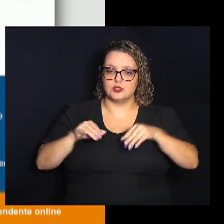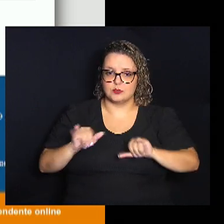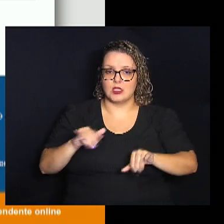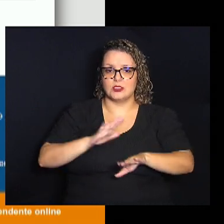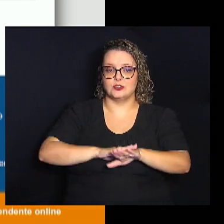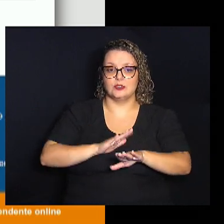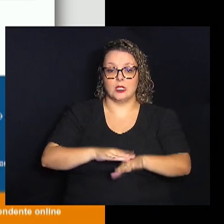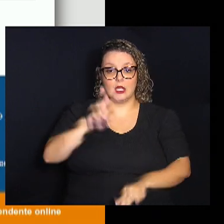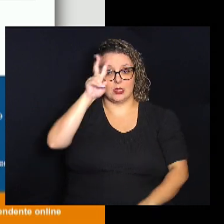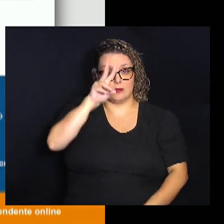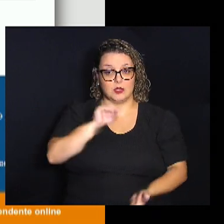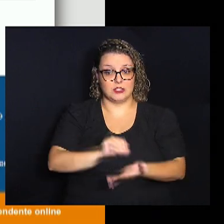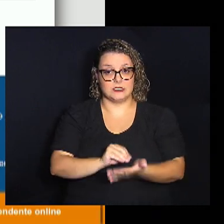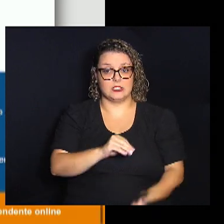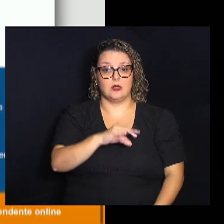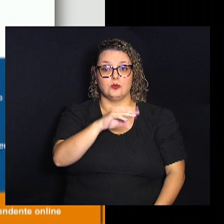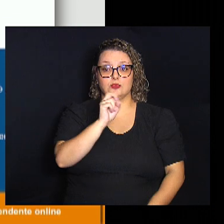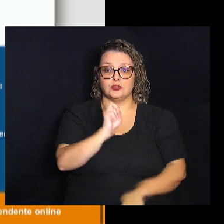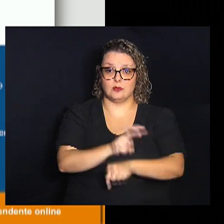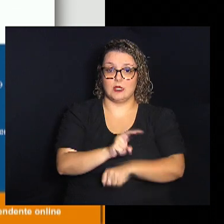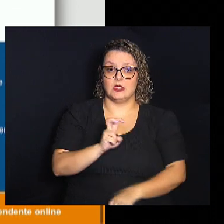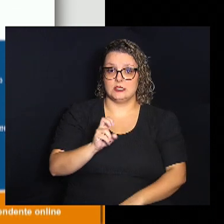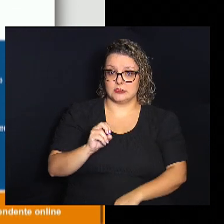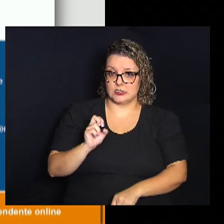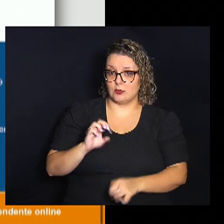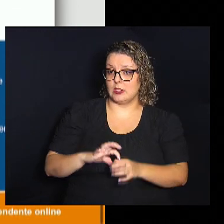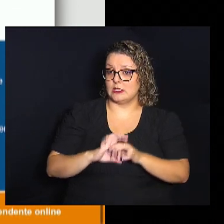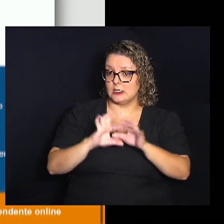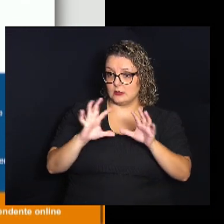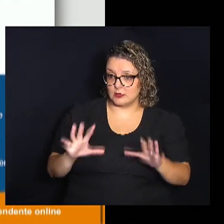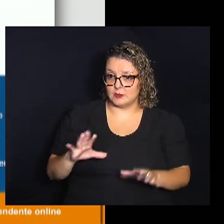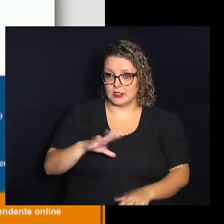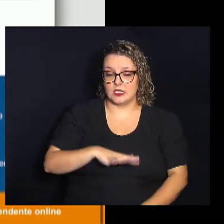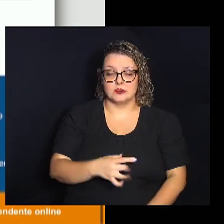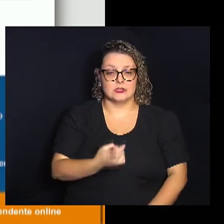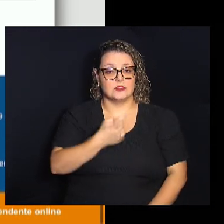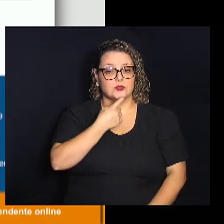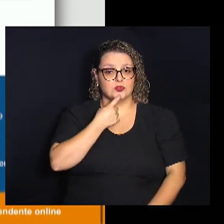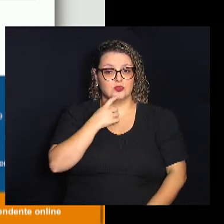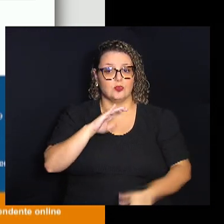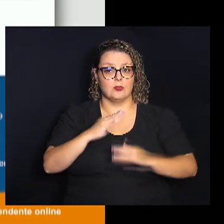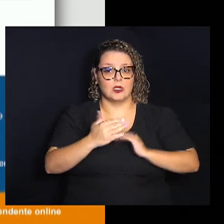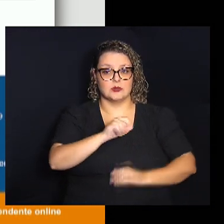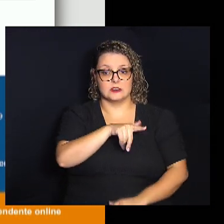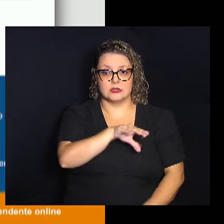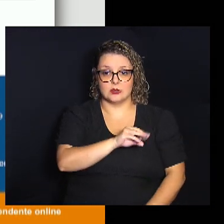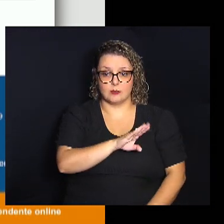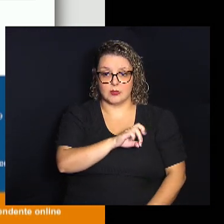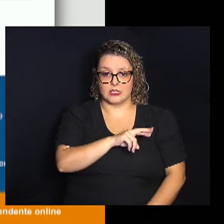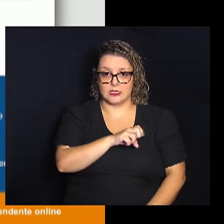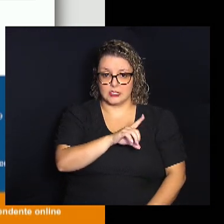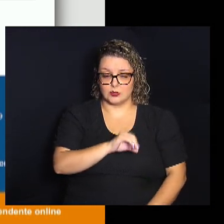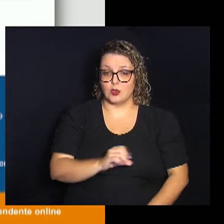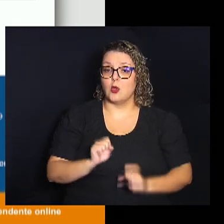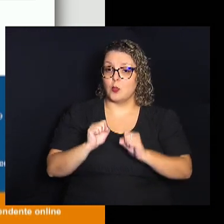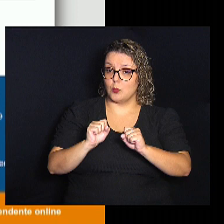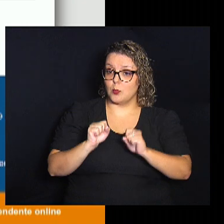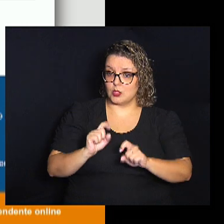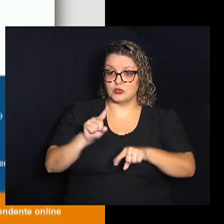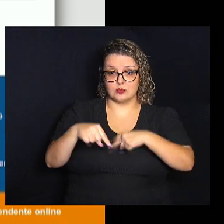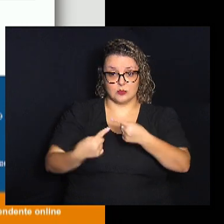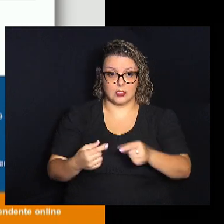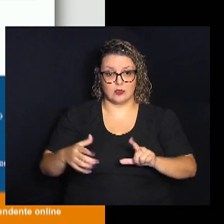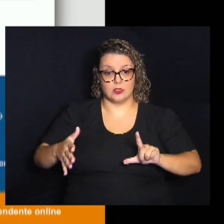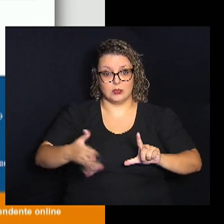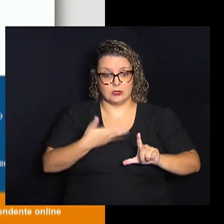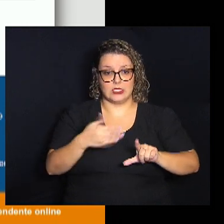que essa última vaga, 50 vagas disponíveis para a cidade de Campinas, lá no bairro São Bernardo. Você pode ir para outra página que